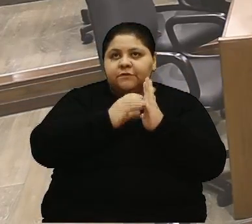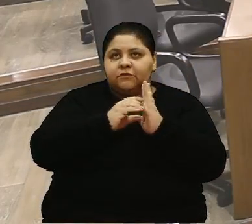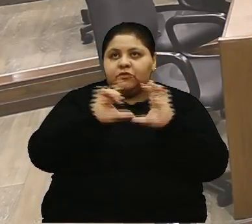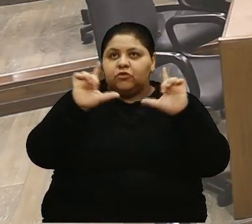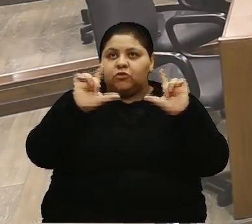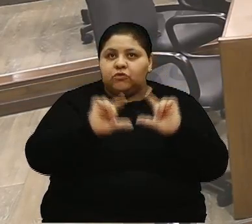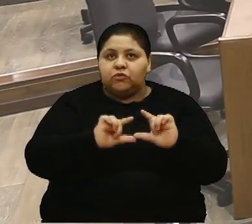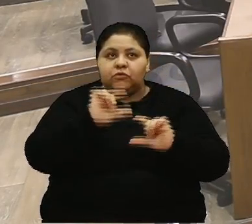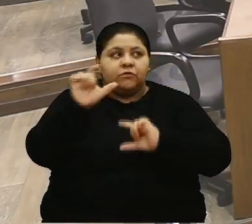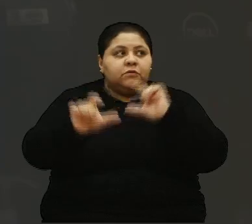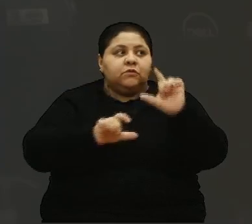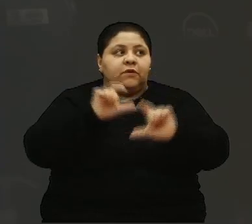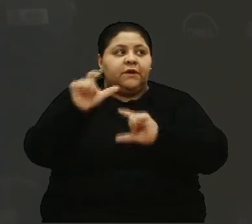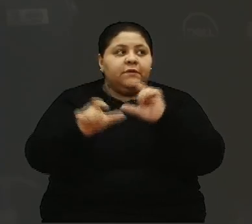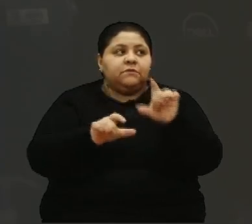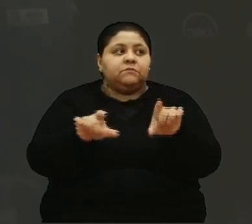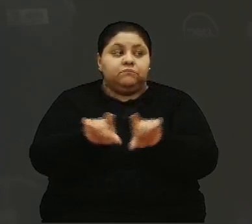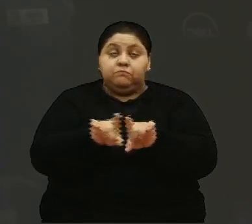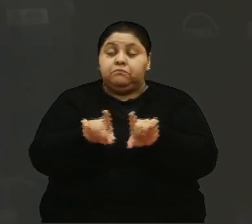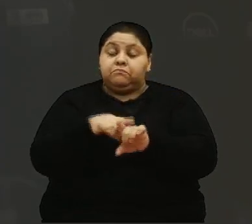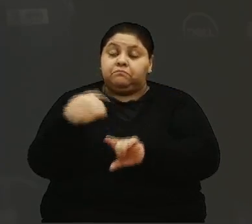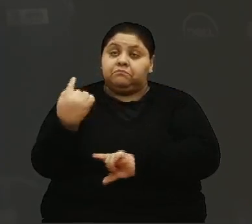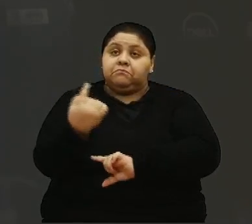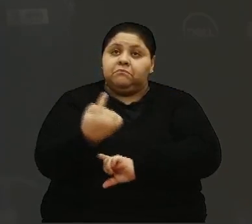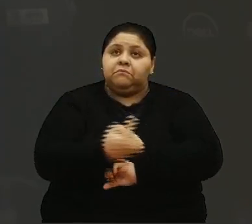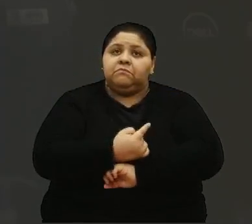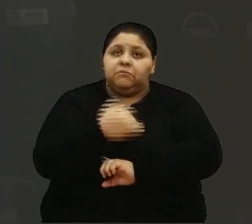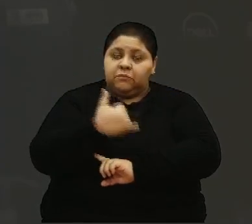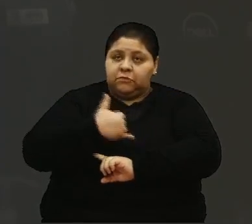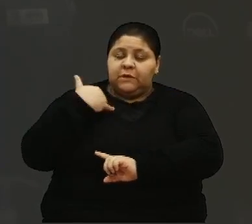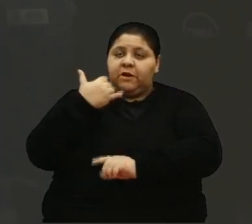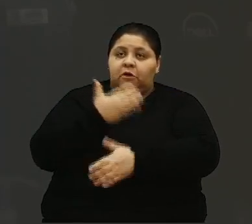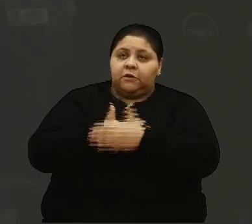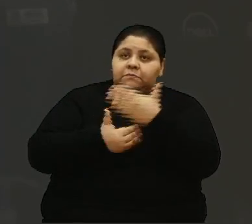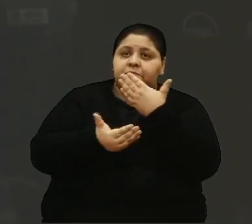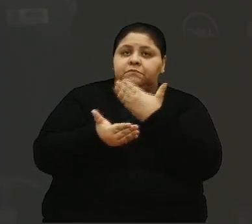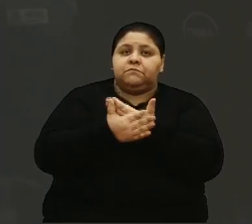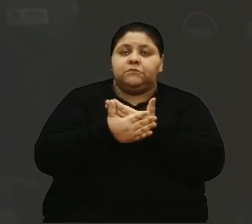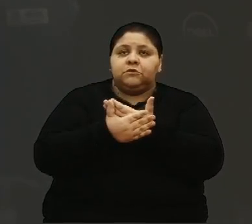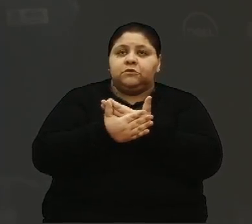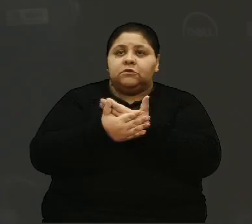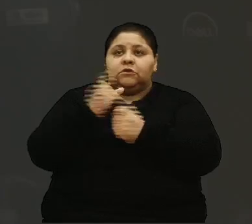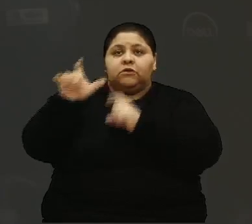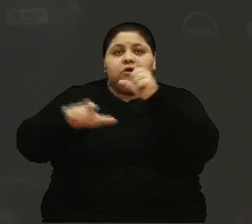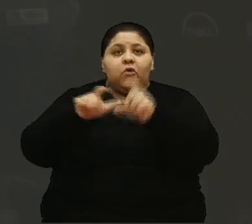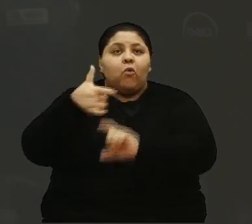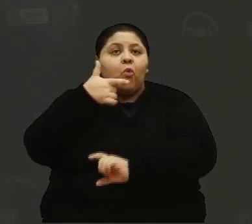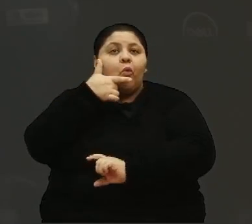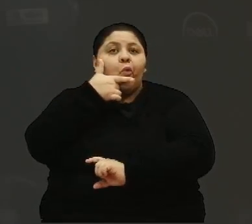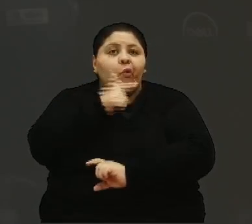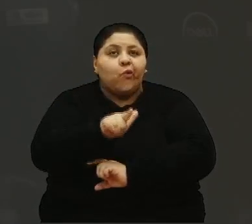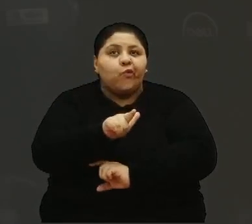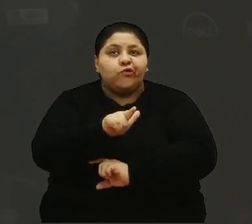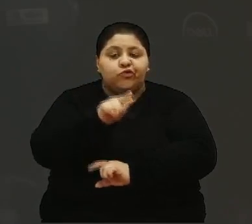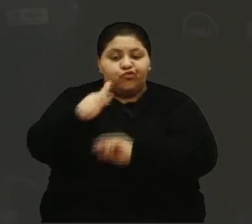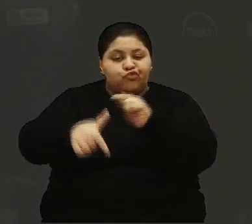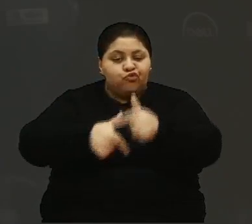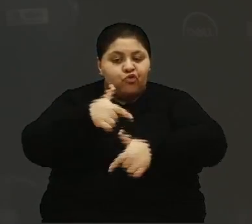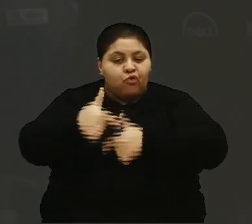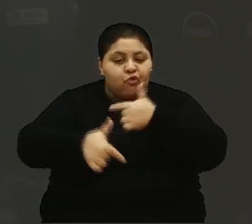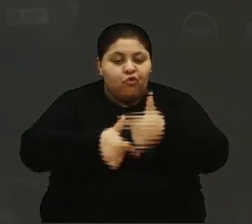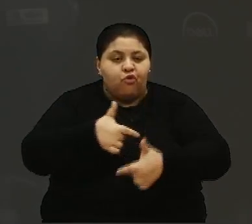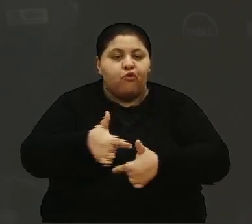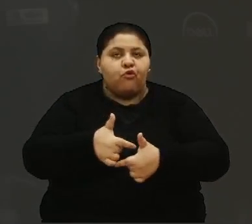redução das pessoas que recebem o Bolsa Família. E isso orgulha todos nós. Quer dizer que as pessoas conseguiram um emprego, se